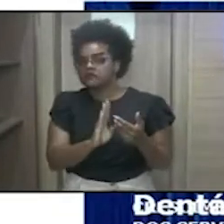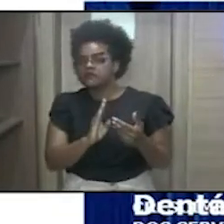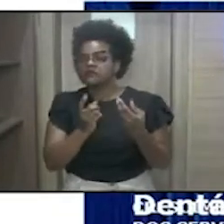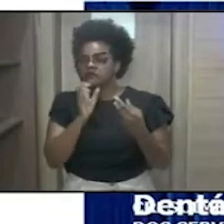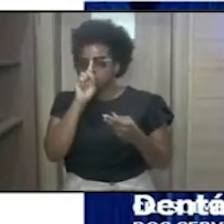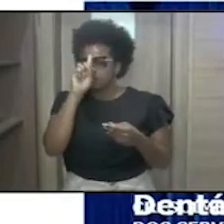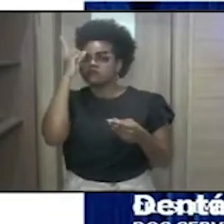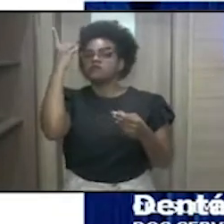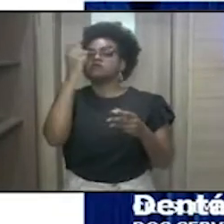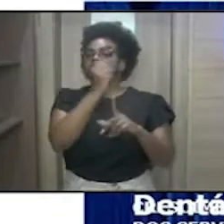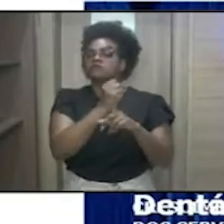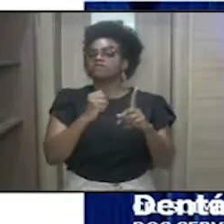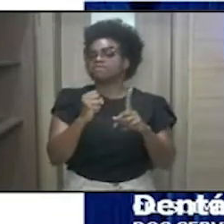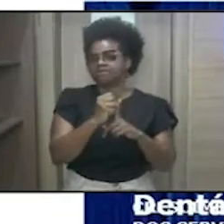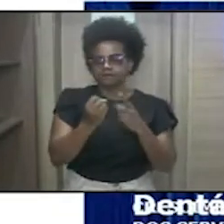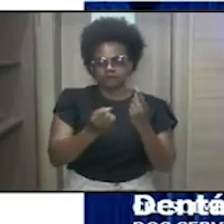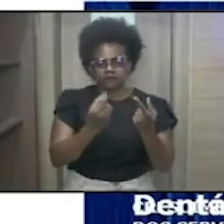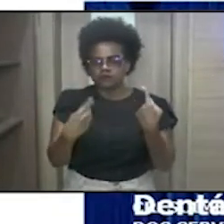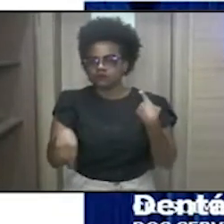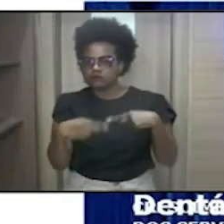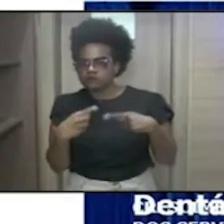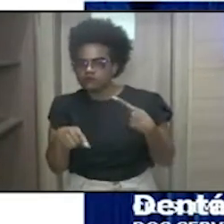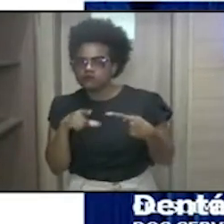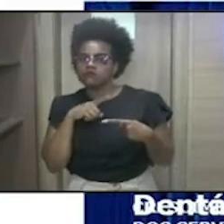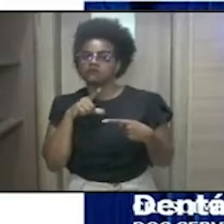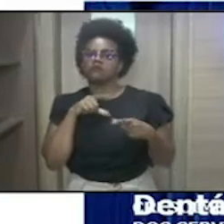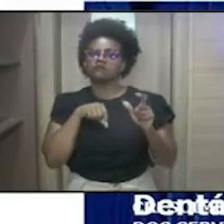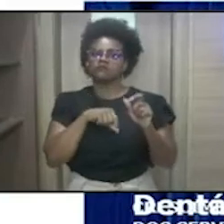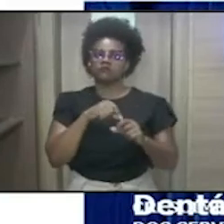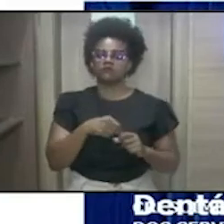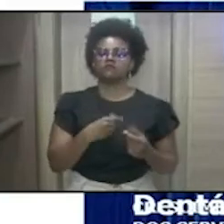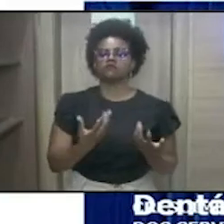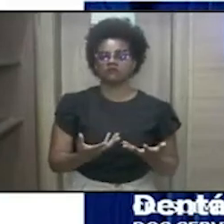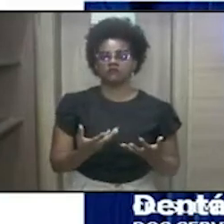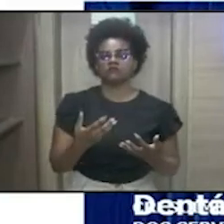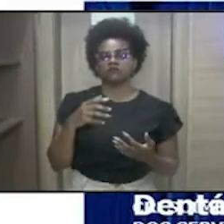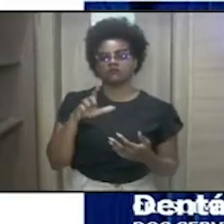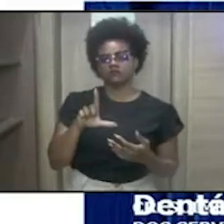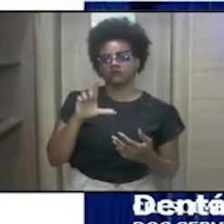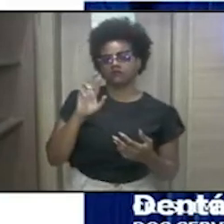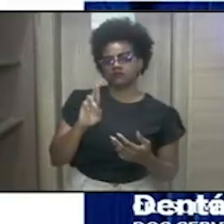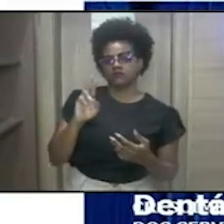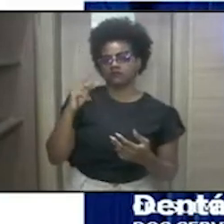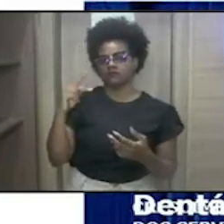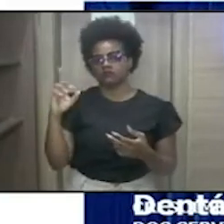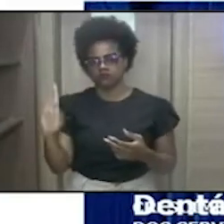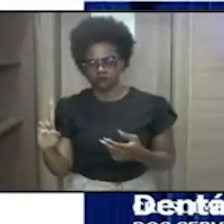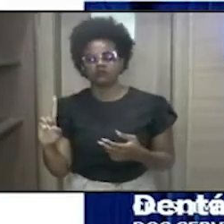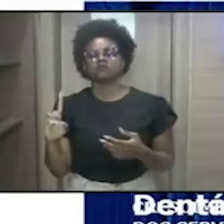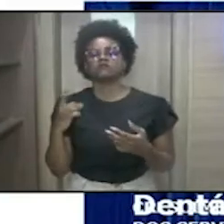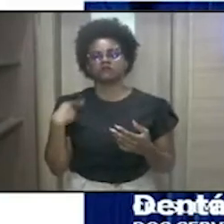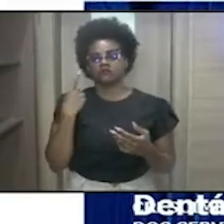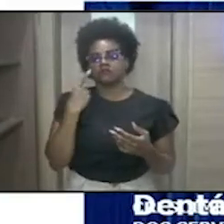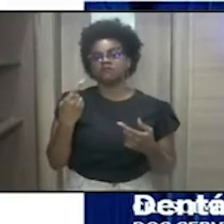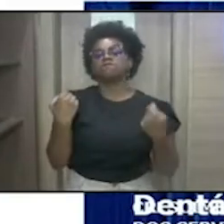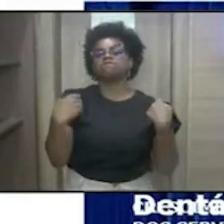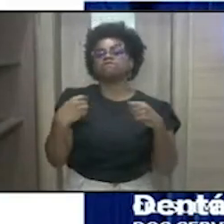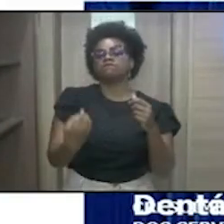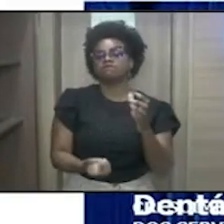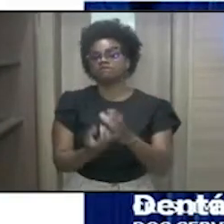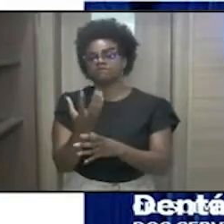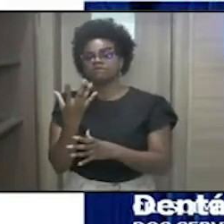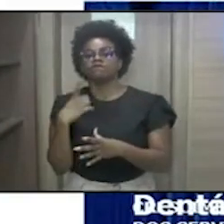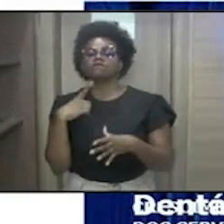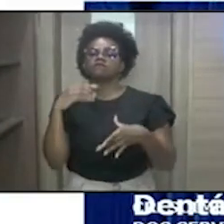invenção social de uma política baseada em um chamado LRPD. Então, era preciso incluir dentro